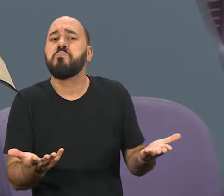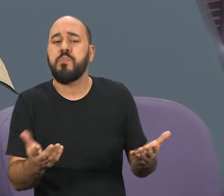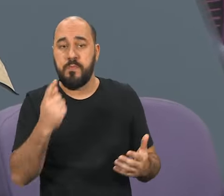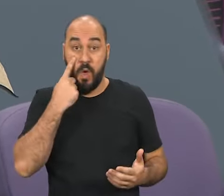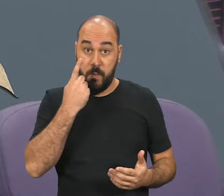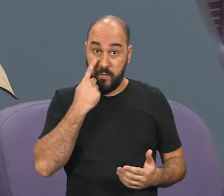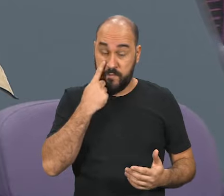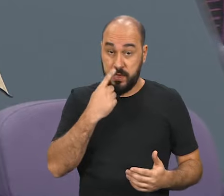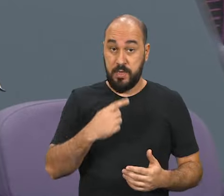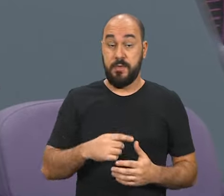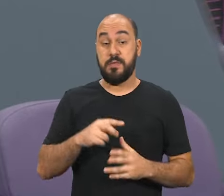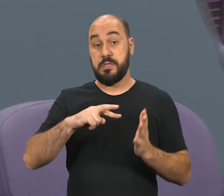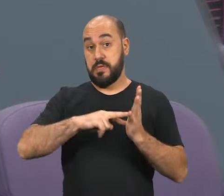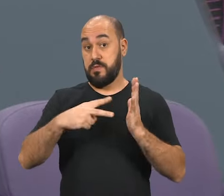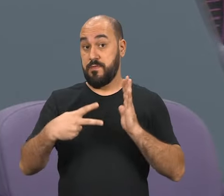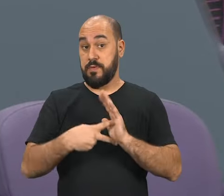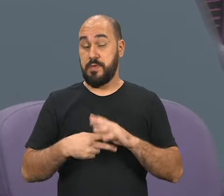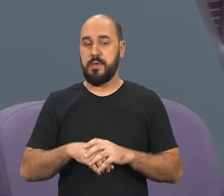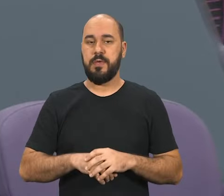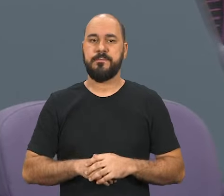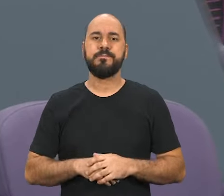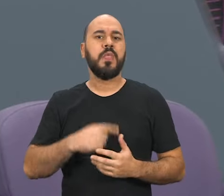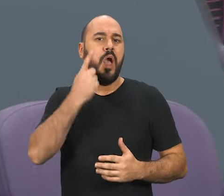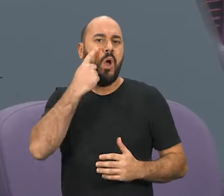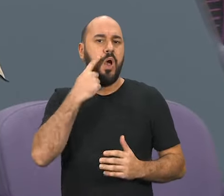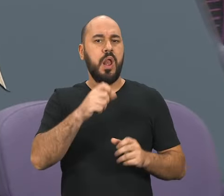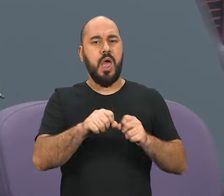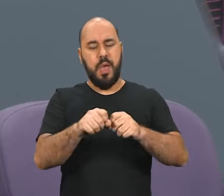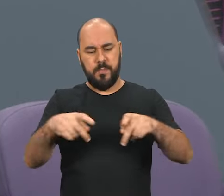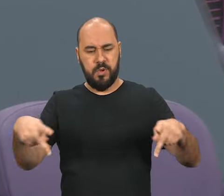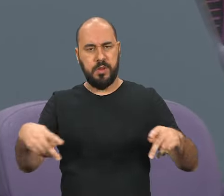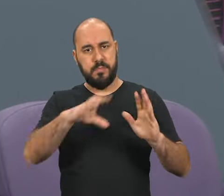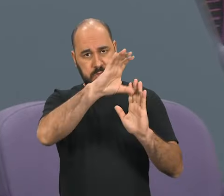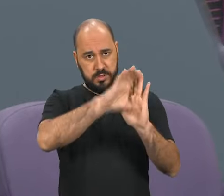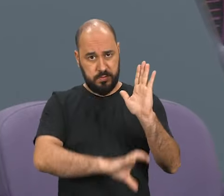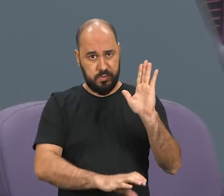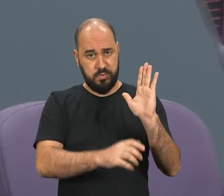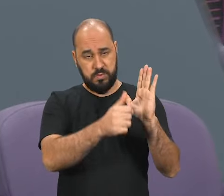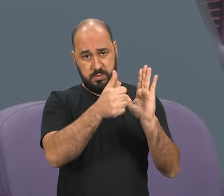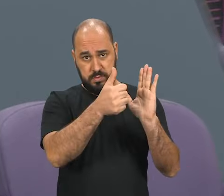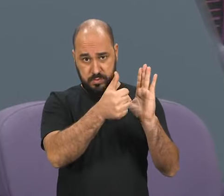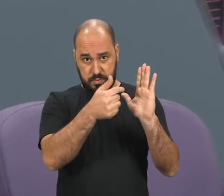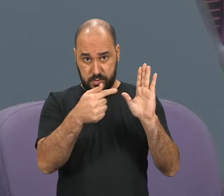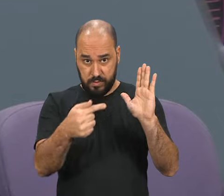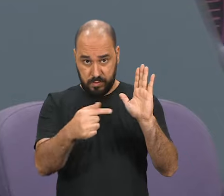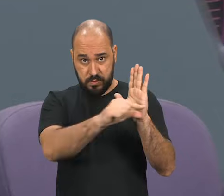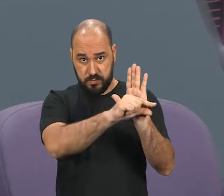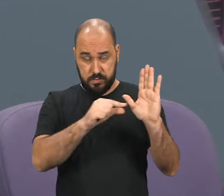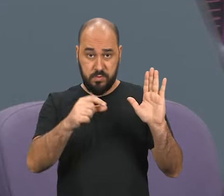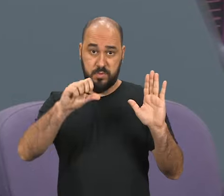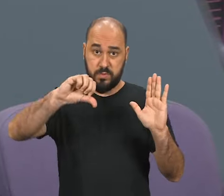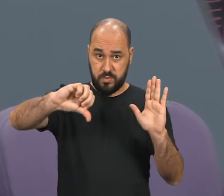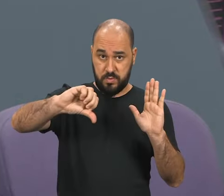verso 1. Para saber isso, eu chamo você para Apocalipse 17, versículo 9. Vamos lá.